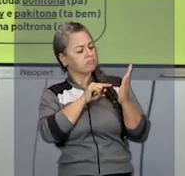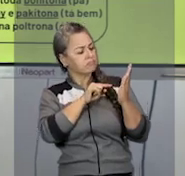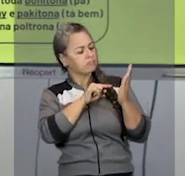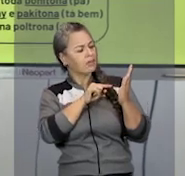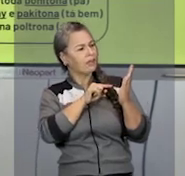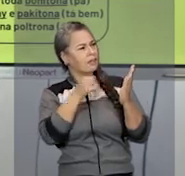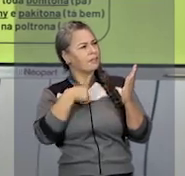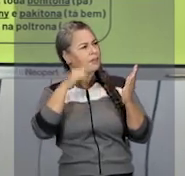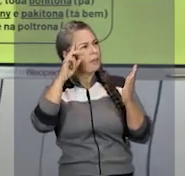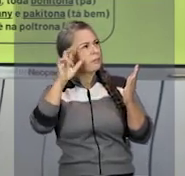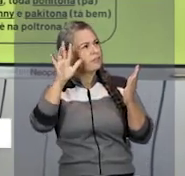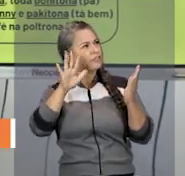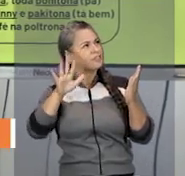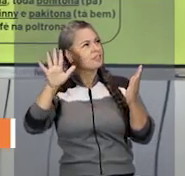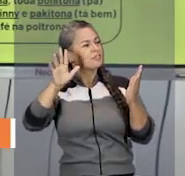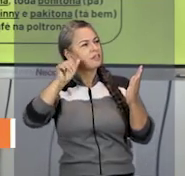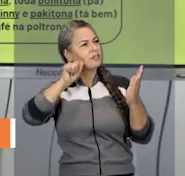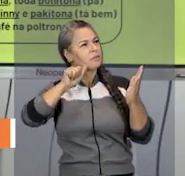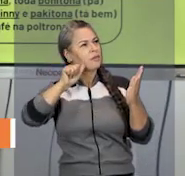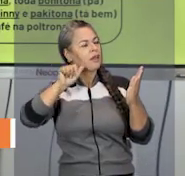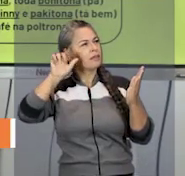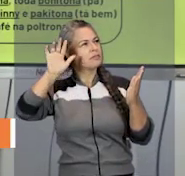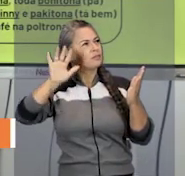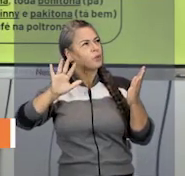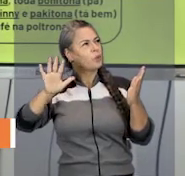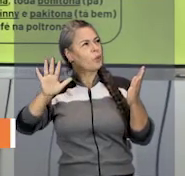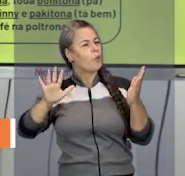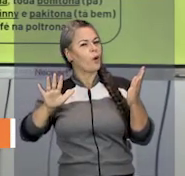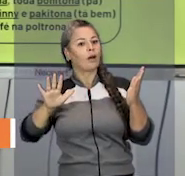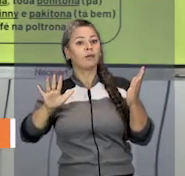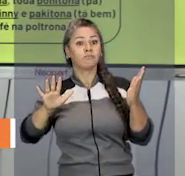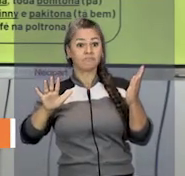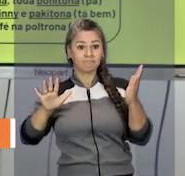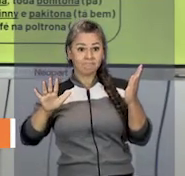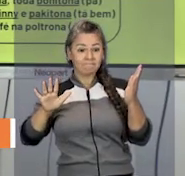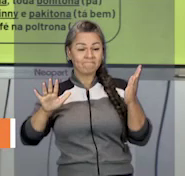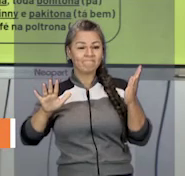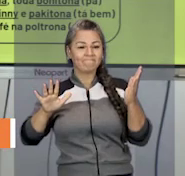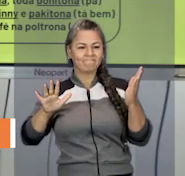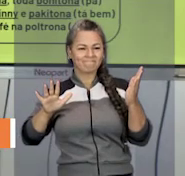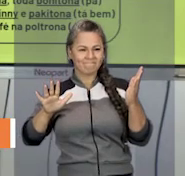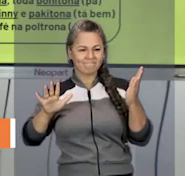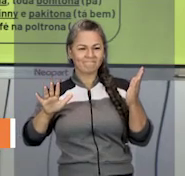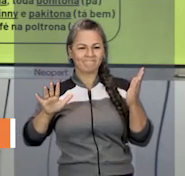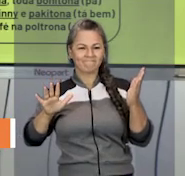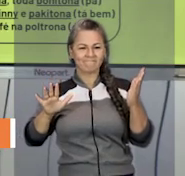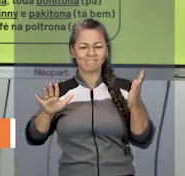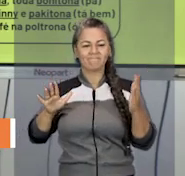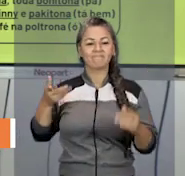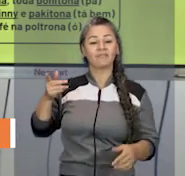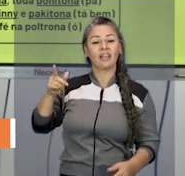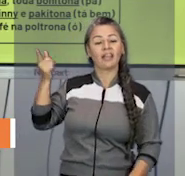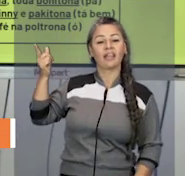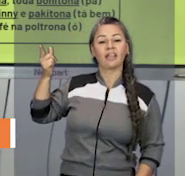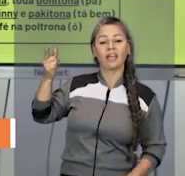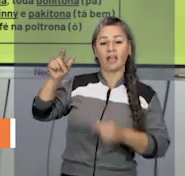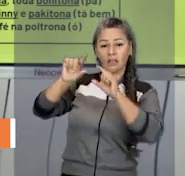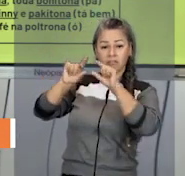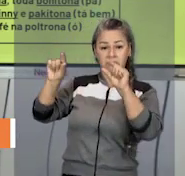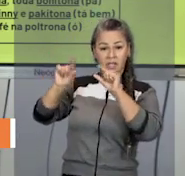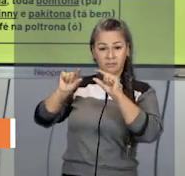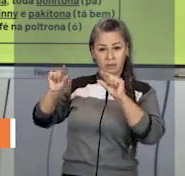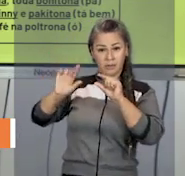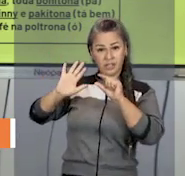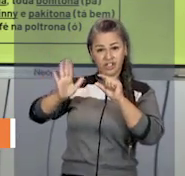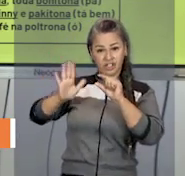essa mulher amada, ok? A gente vai ver que tem, né, nos 3 últimos